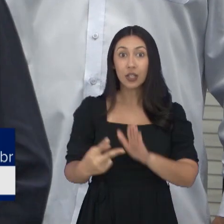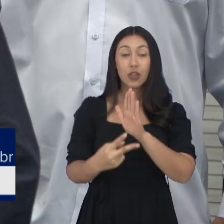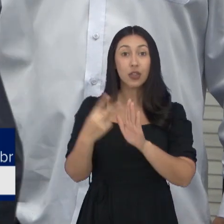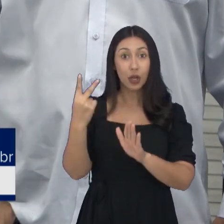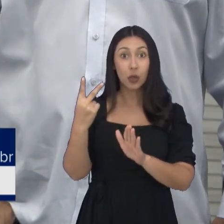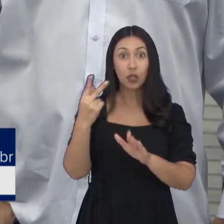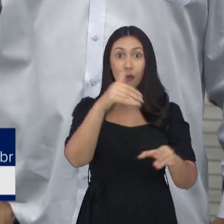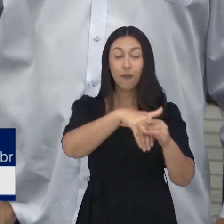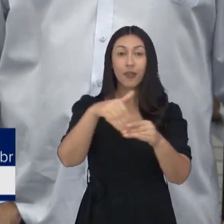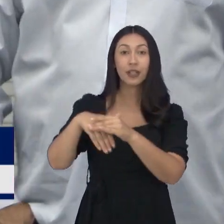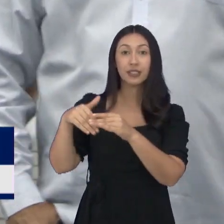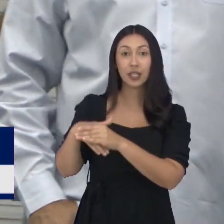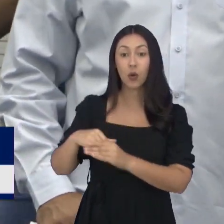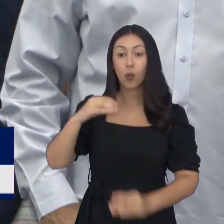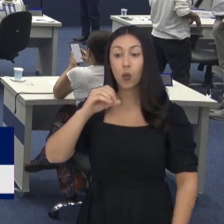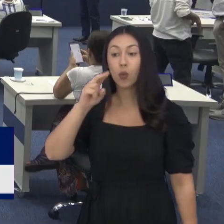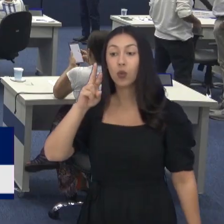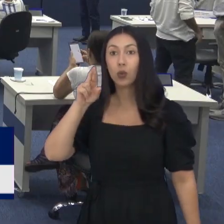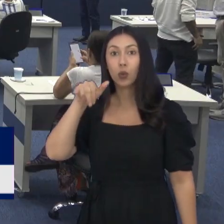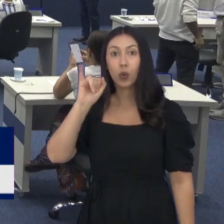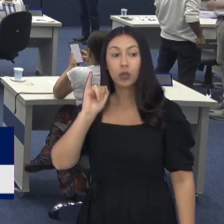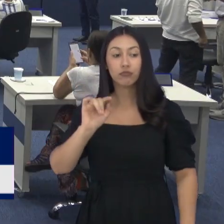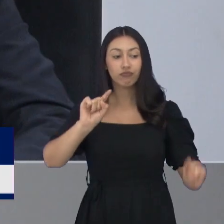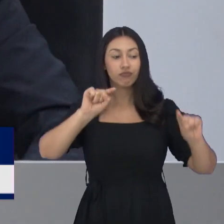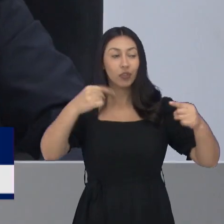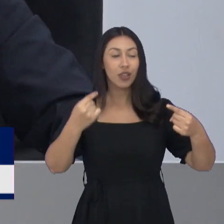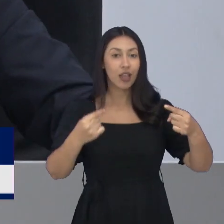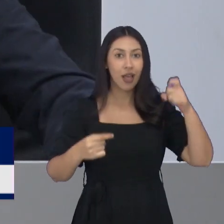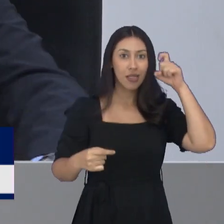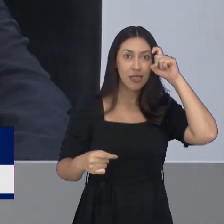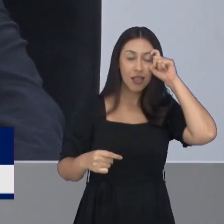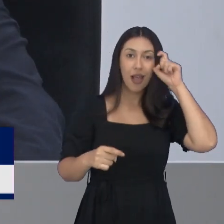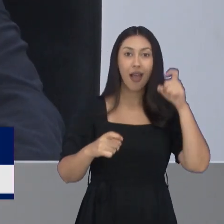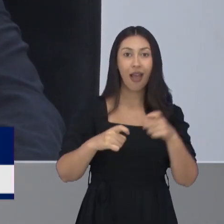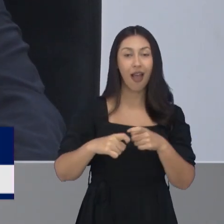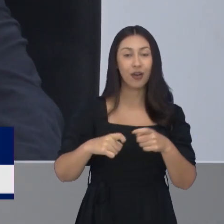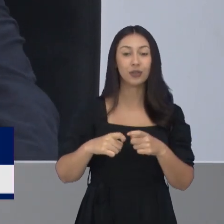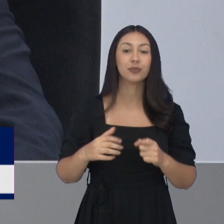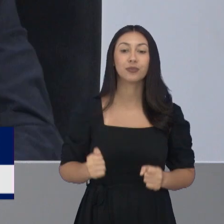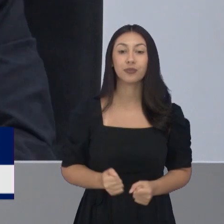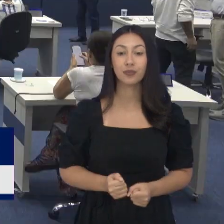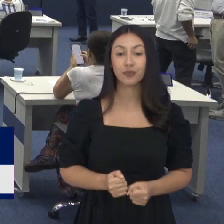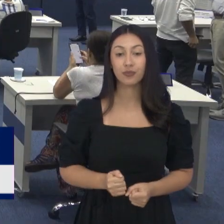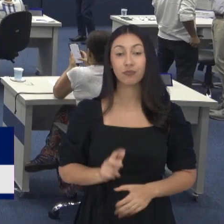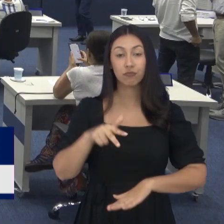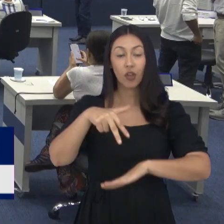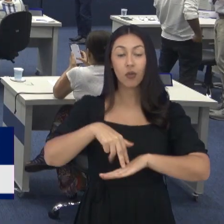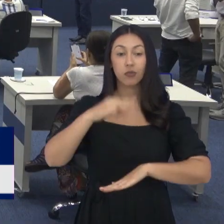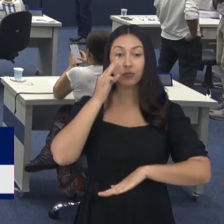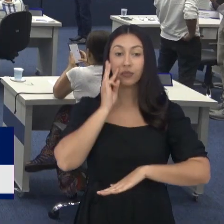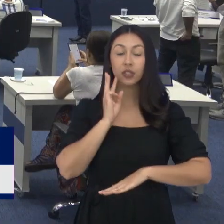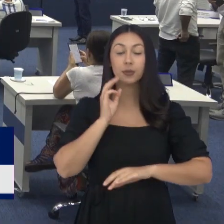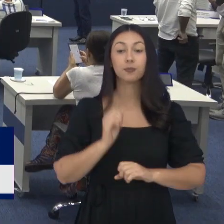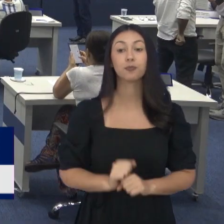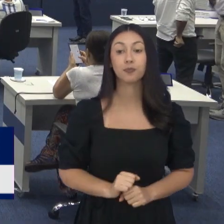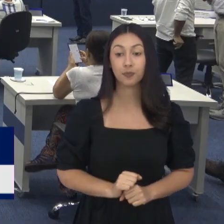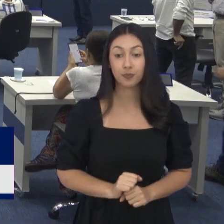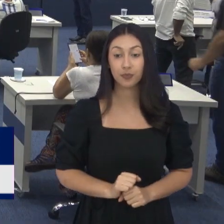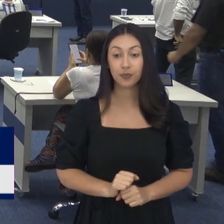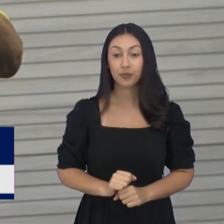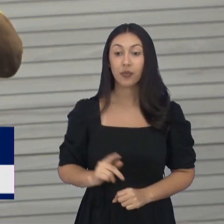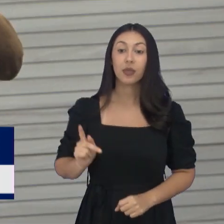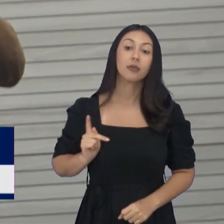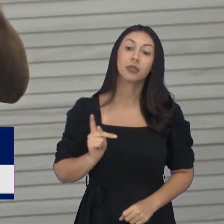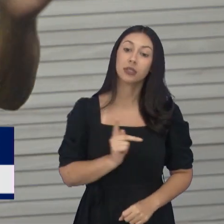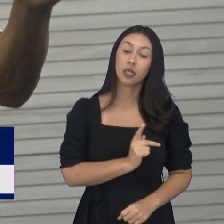Elton. Obrigado. Questão de ordem, o vereador Walter Hayashi. Senhor presidente,